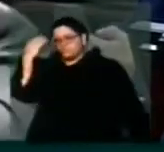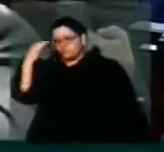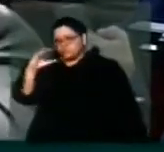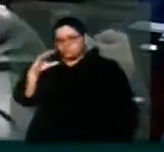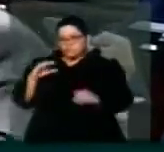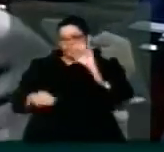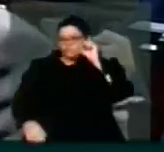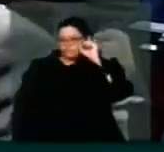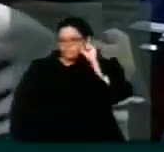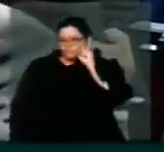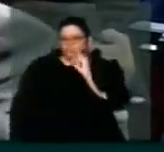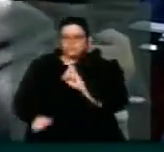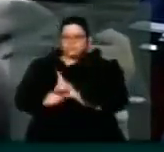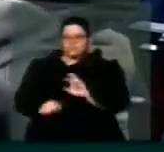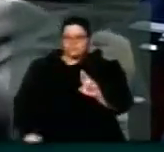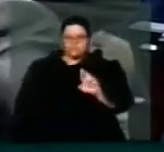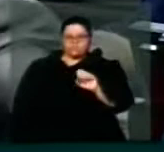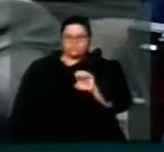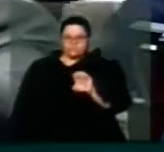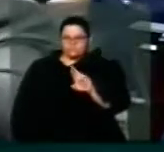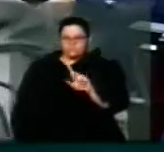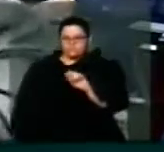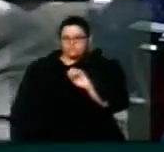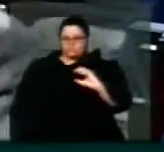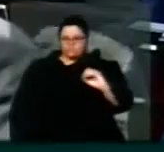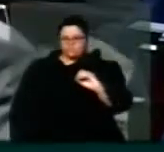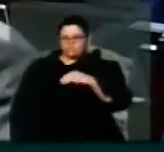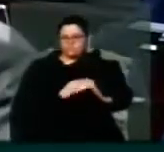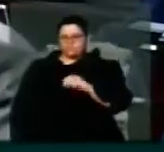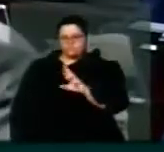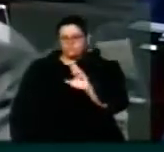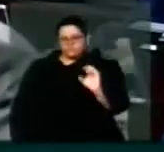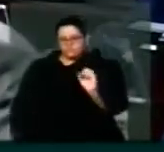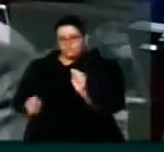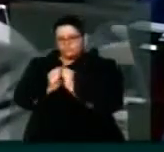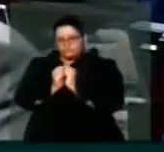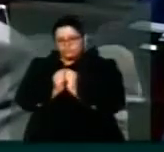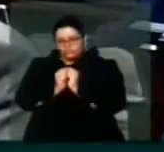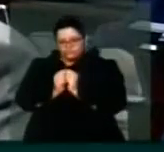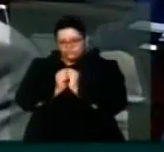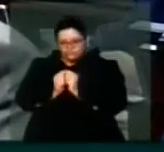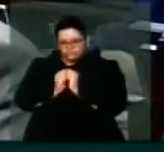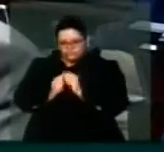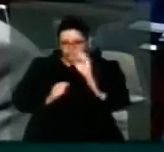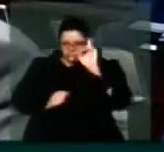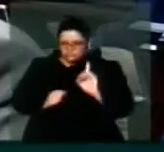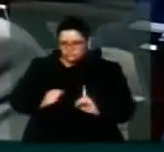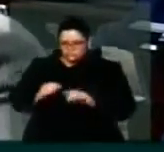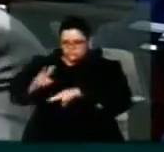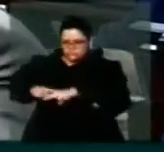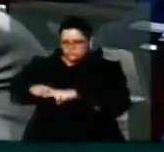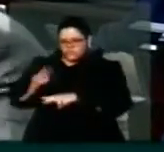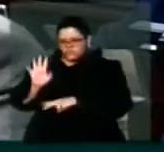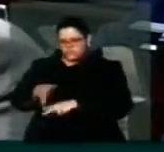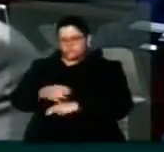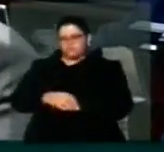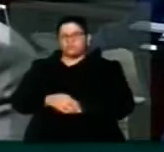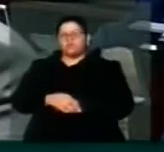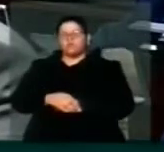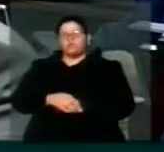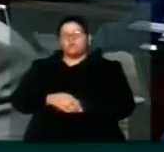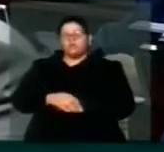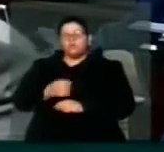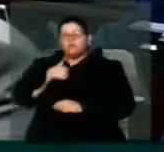desde o começo, junto com os diretores que estão lá detidos para facilitar essa solicitação que